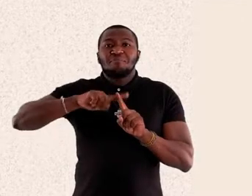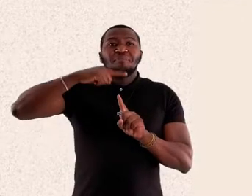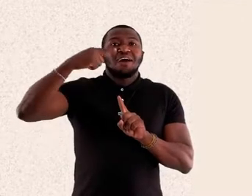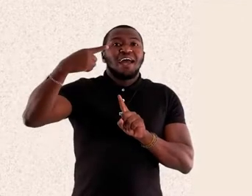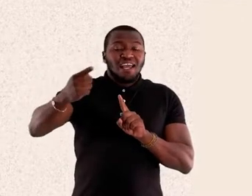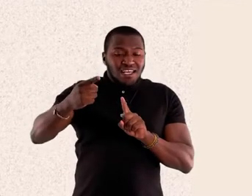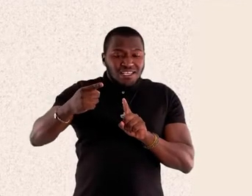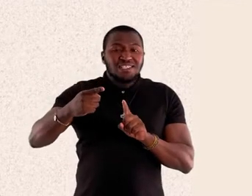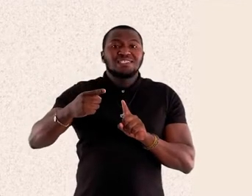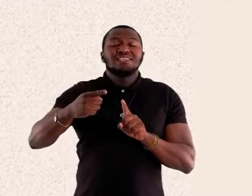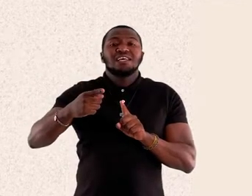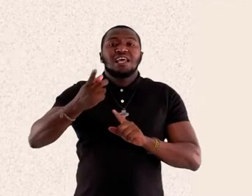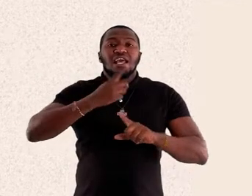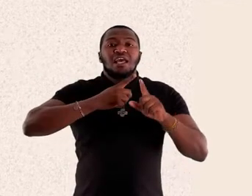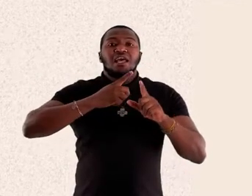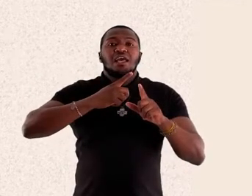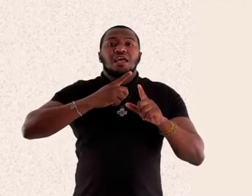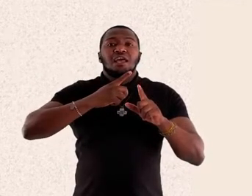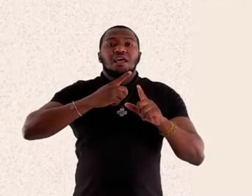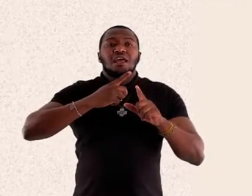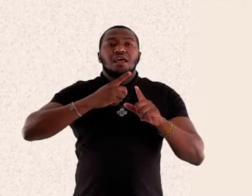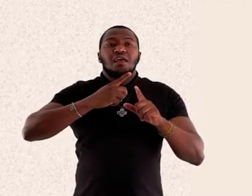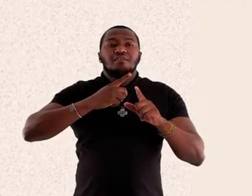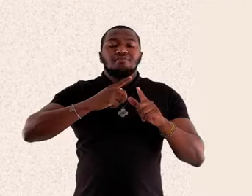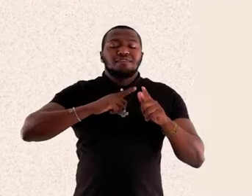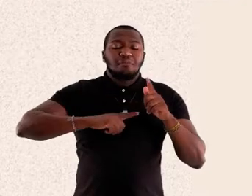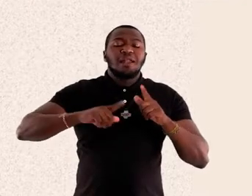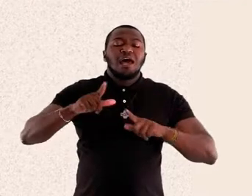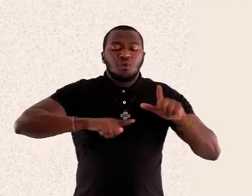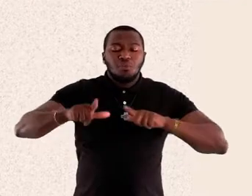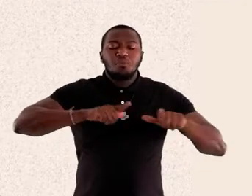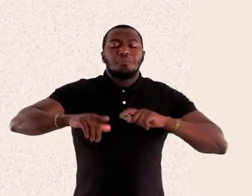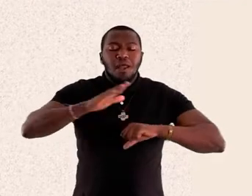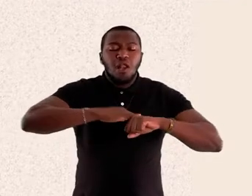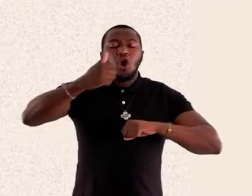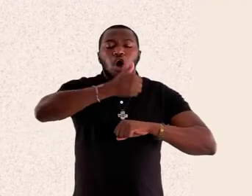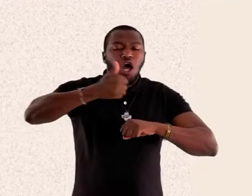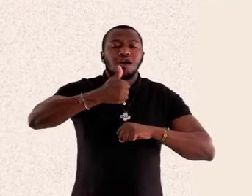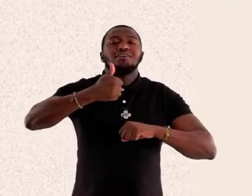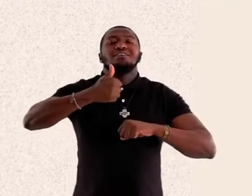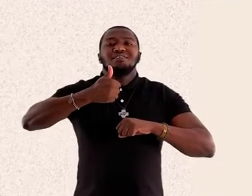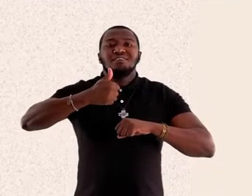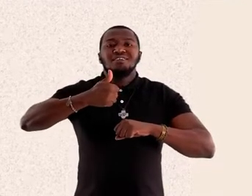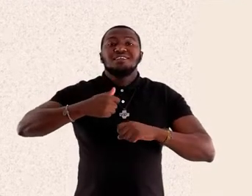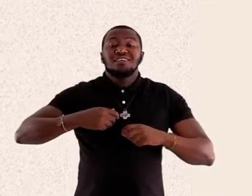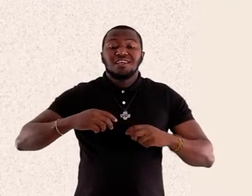produtivas e de não mais chance de receber um feedback positivo